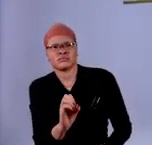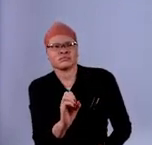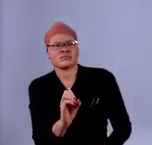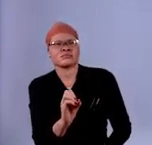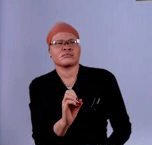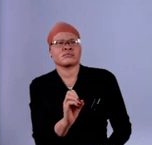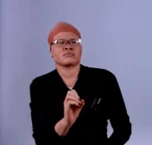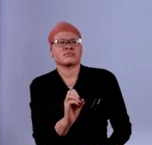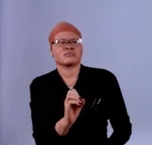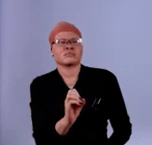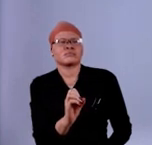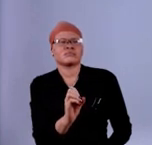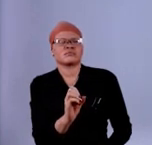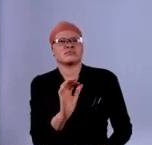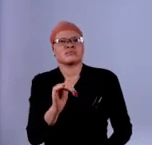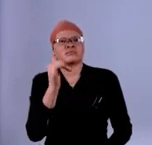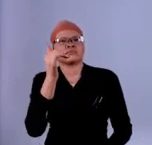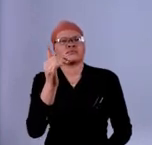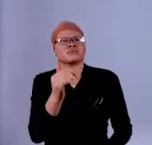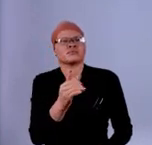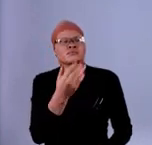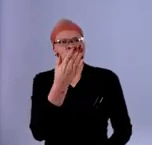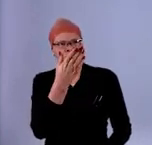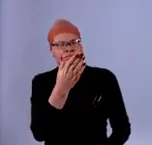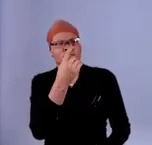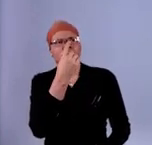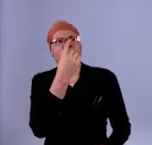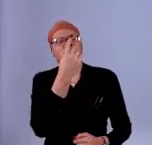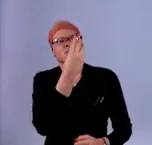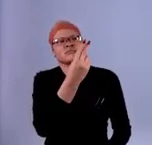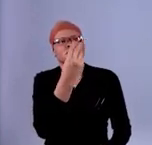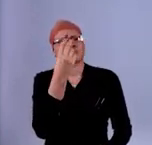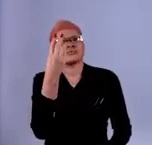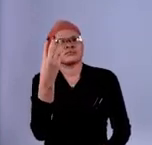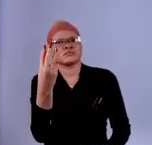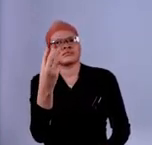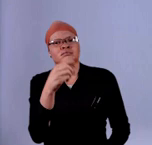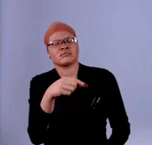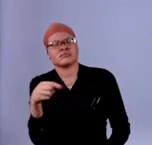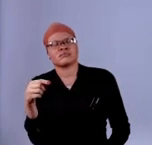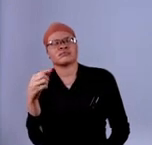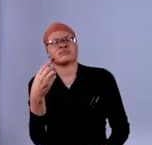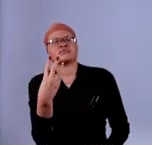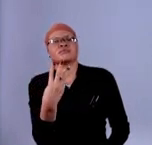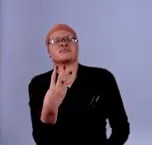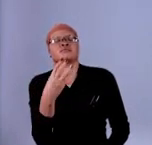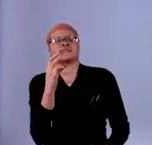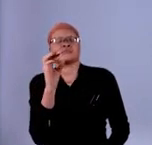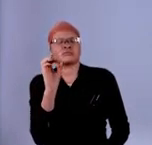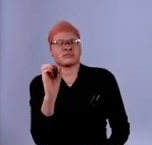ou oito sobre 10 a seguir esta fração leve 23 trinta